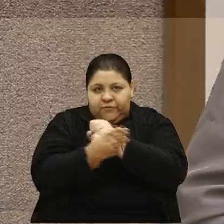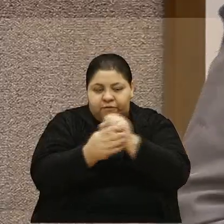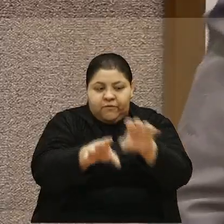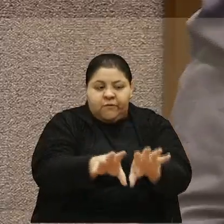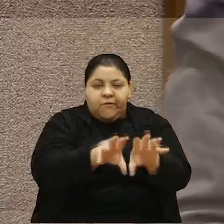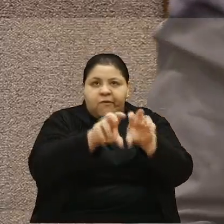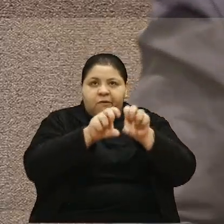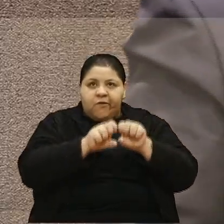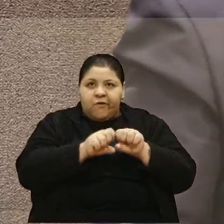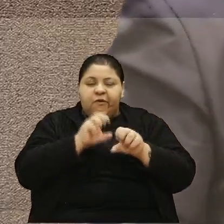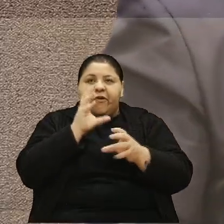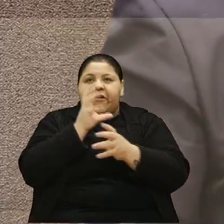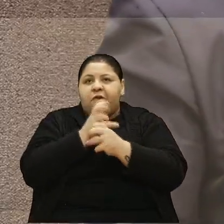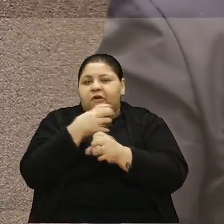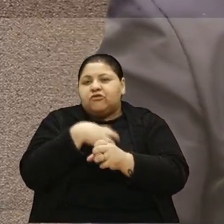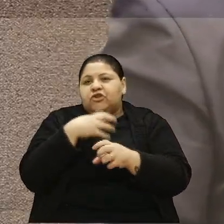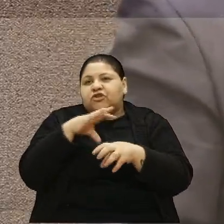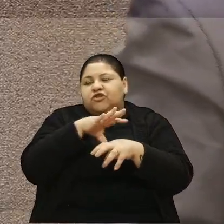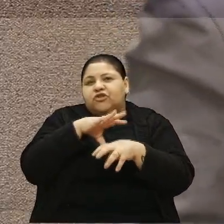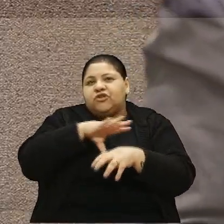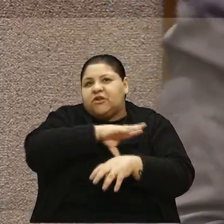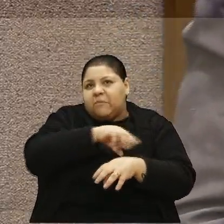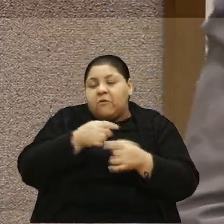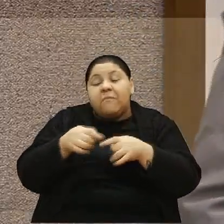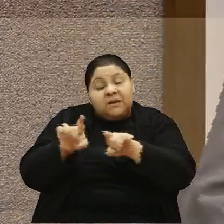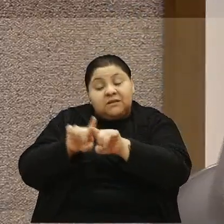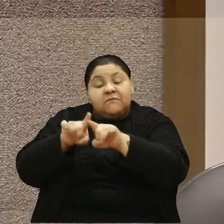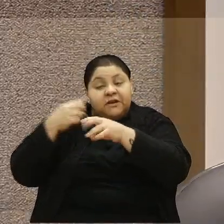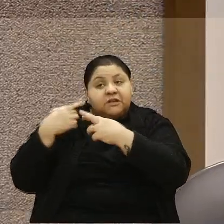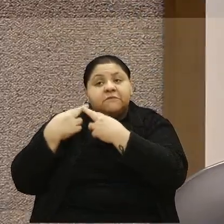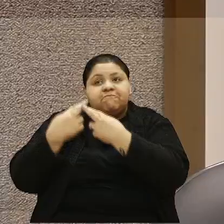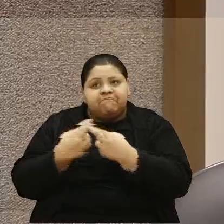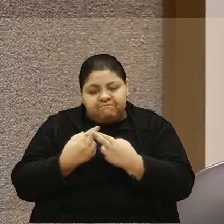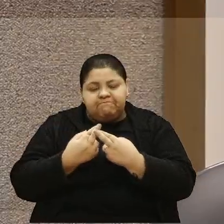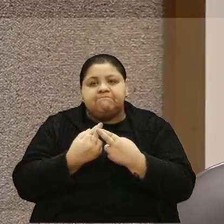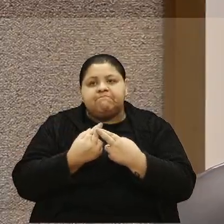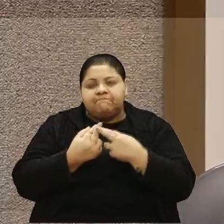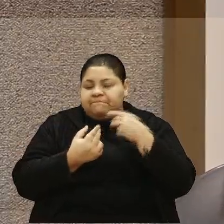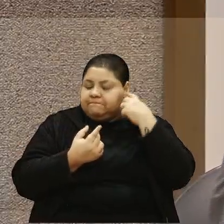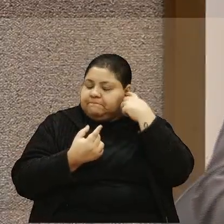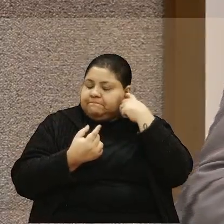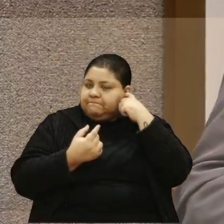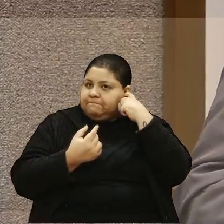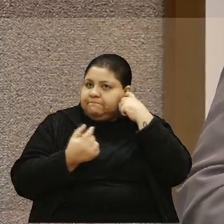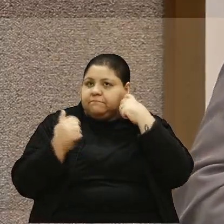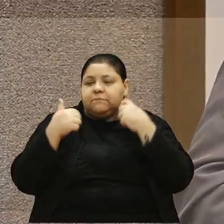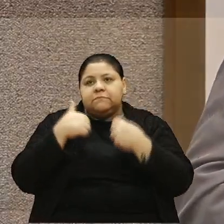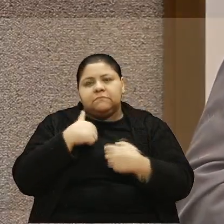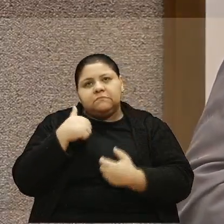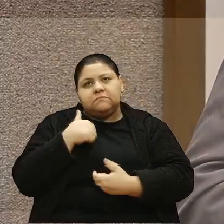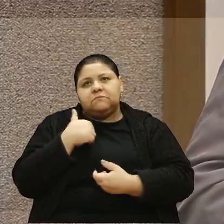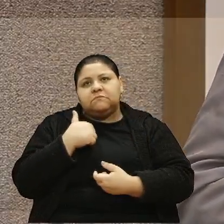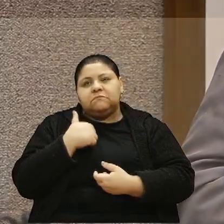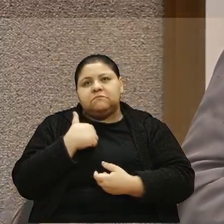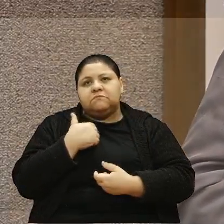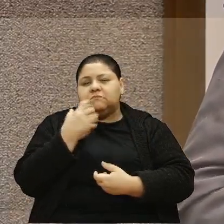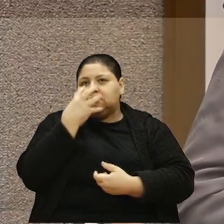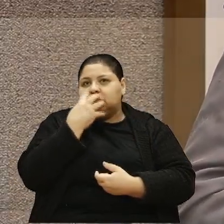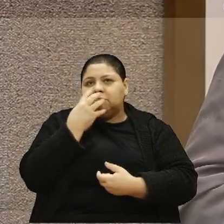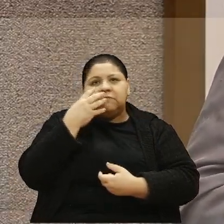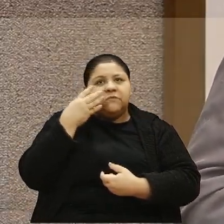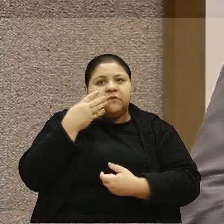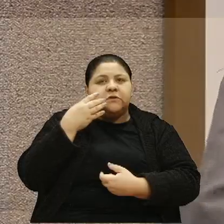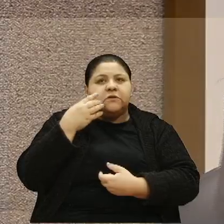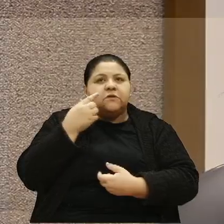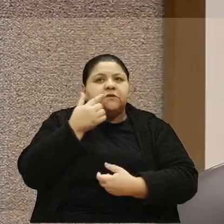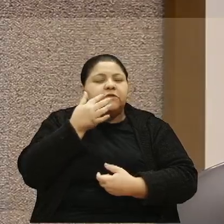um animal é um gesto de amor, mas também de responsabilidade. Então, eu tenho um cachorro e um gato